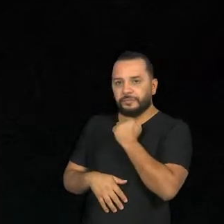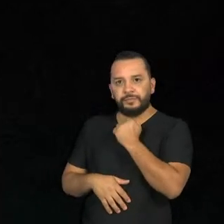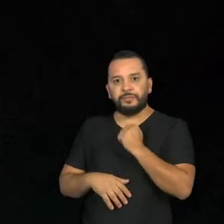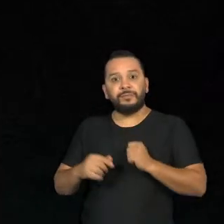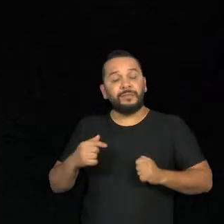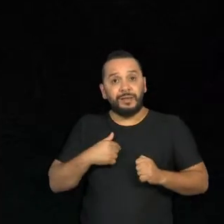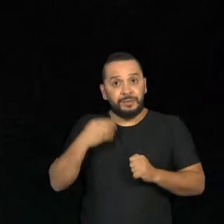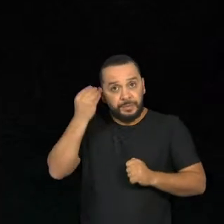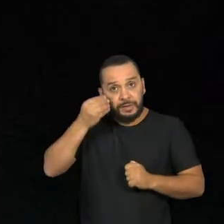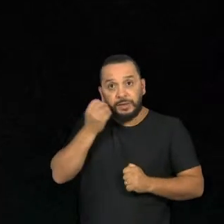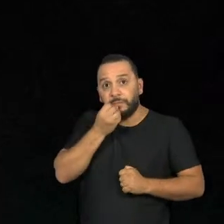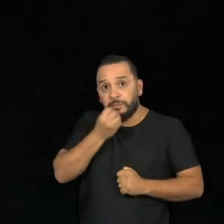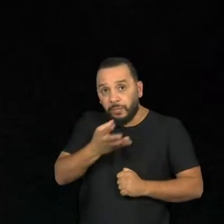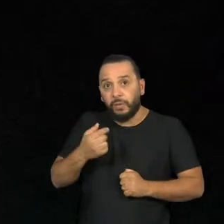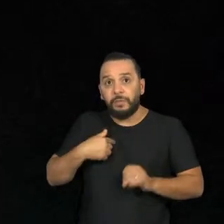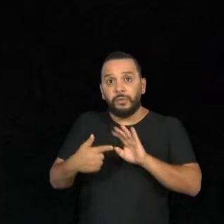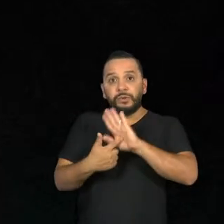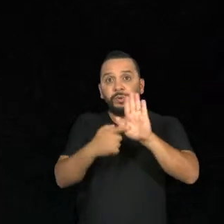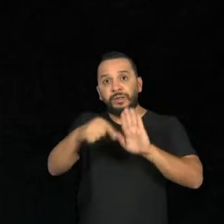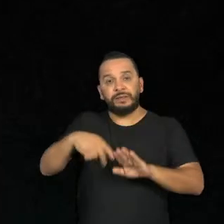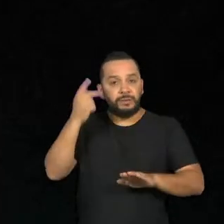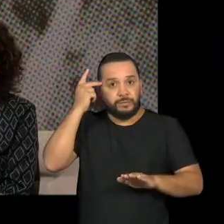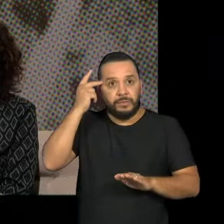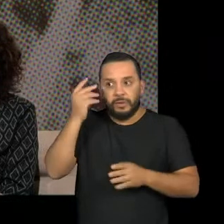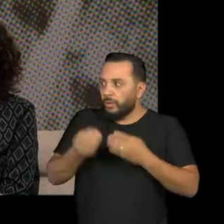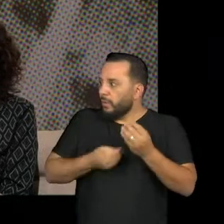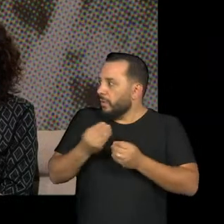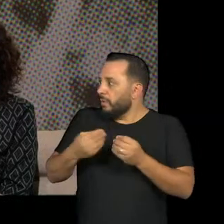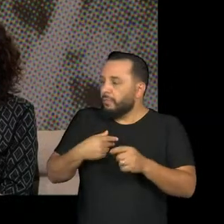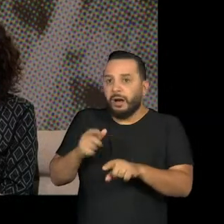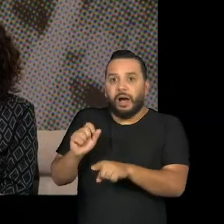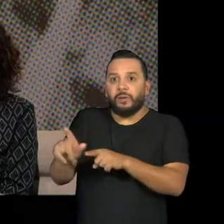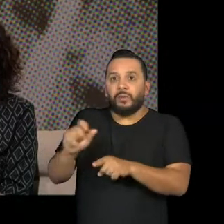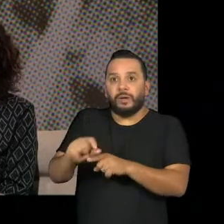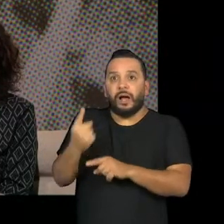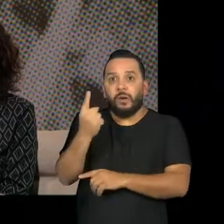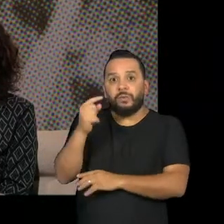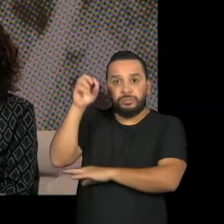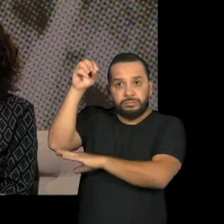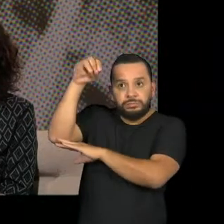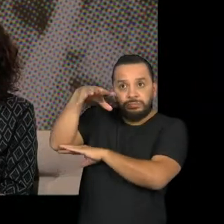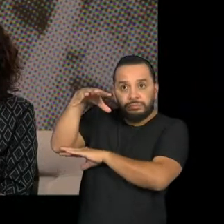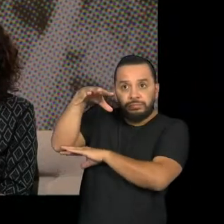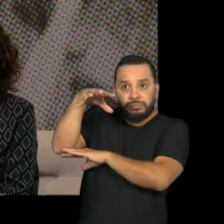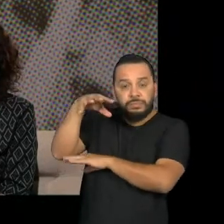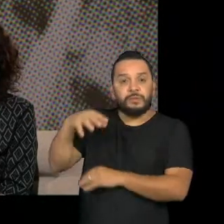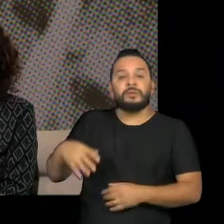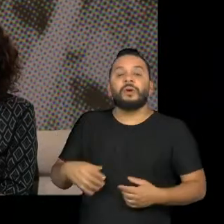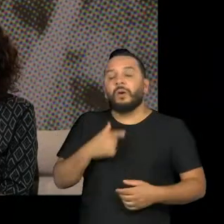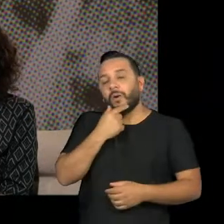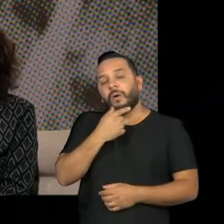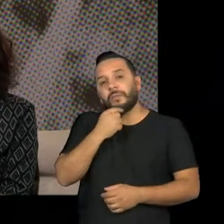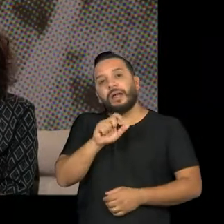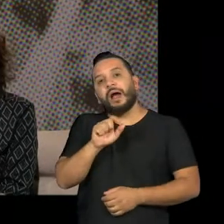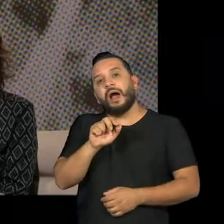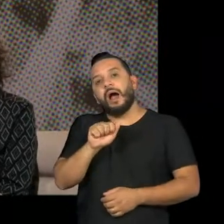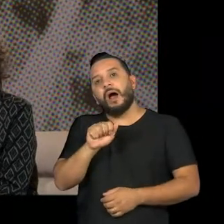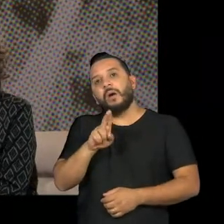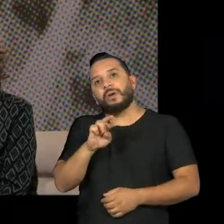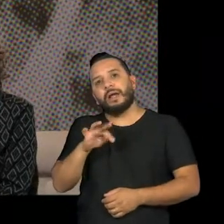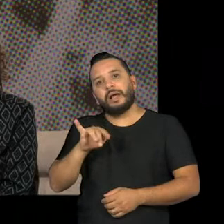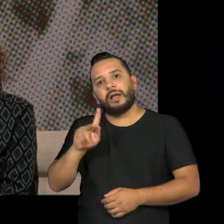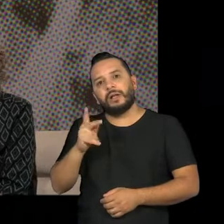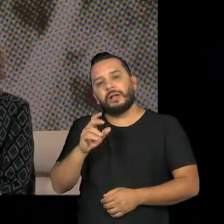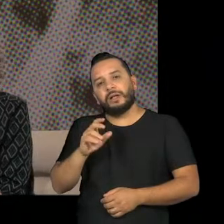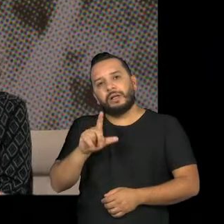tinha dinheiro para nada e ficou apavorado quando pensou, vamos ter que alugar um refletor. Nosso iluminador querido Aurélio de Simone, né,